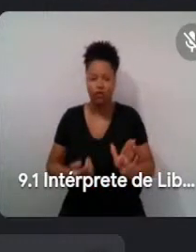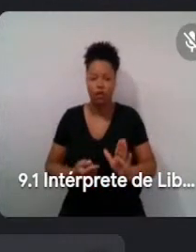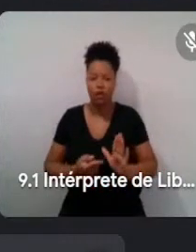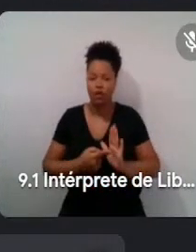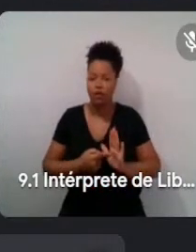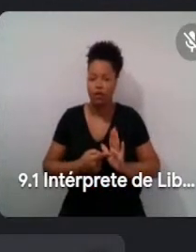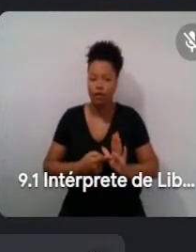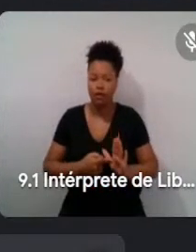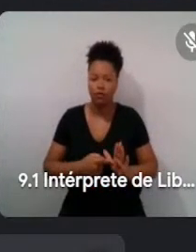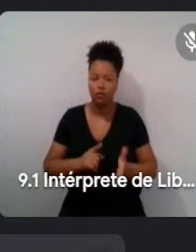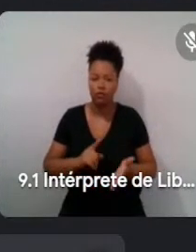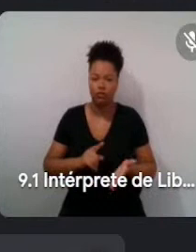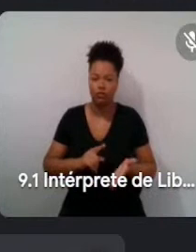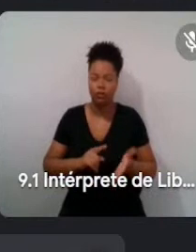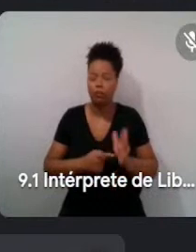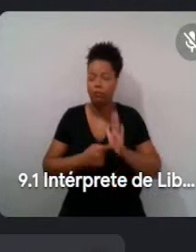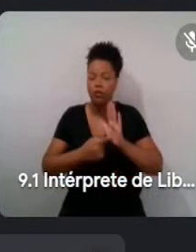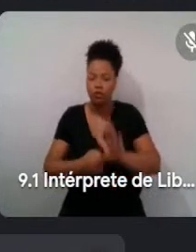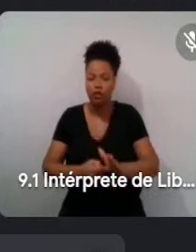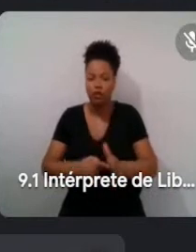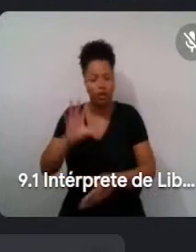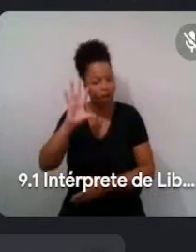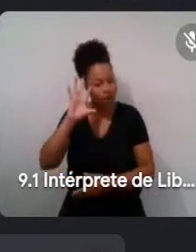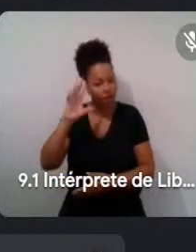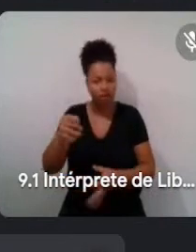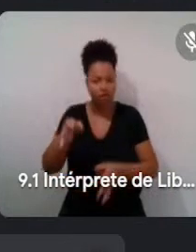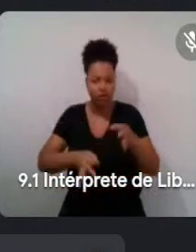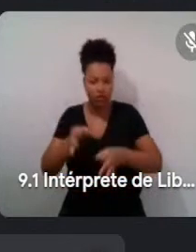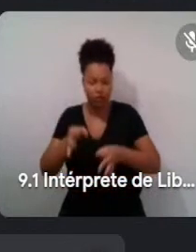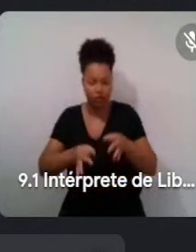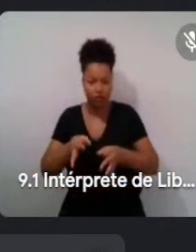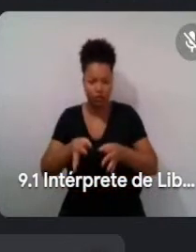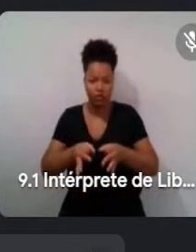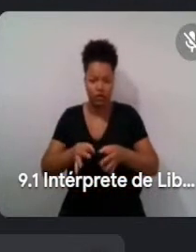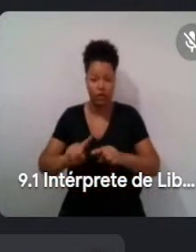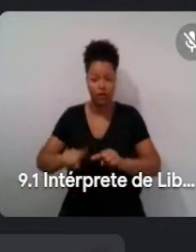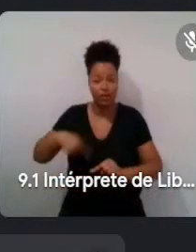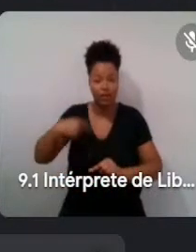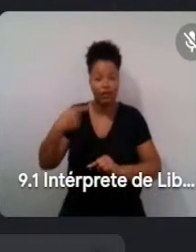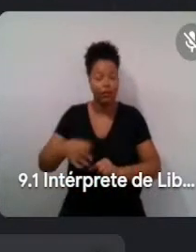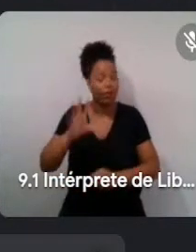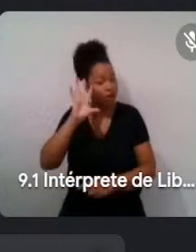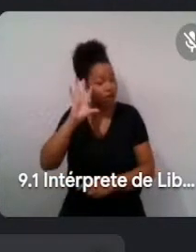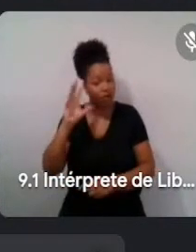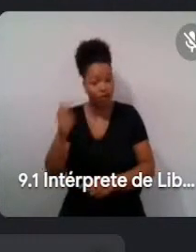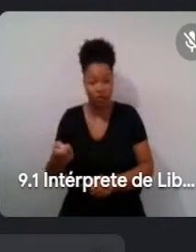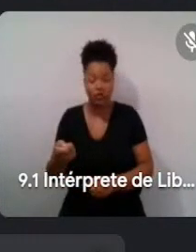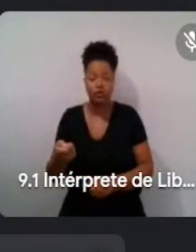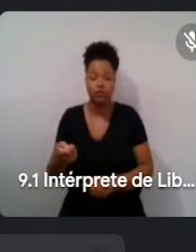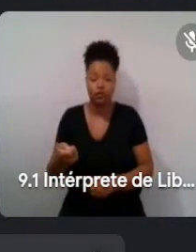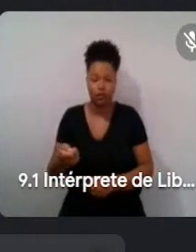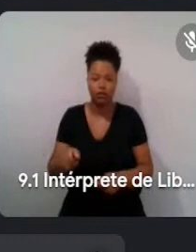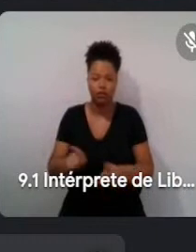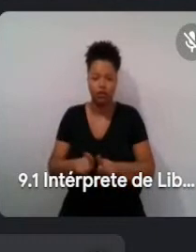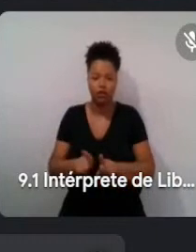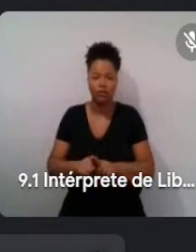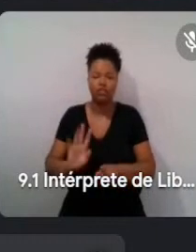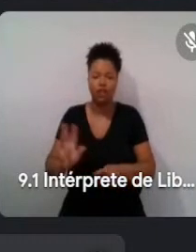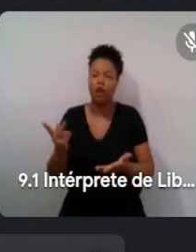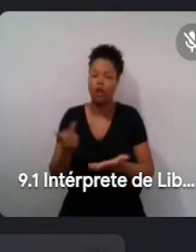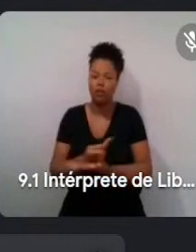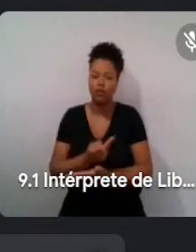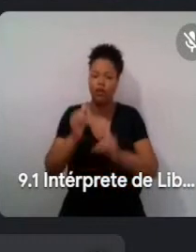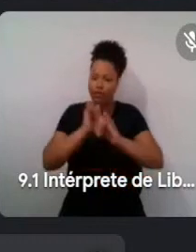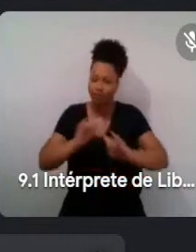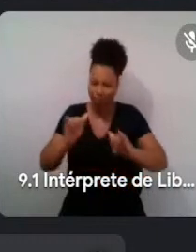efetivamente intimados da decisão liminar e, consequentemente, ainda após a decisão, chegaram a efetivar a veiculação